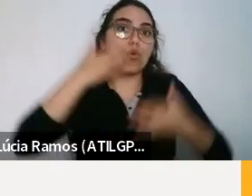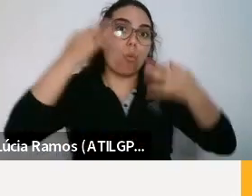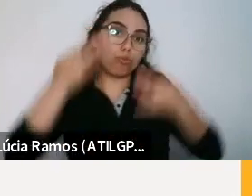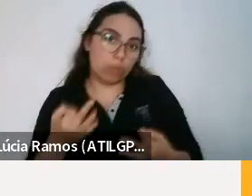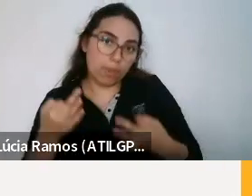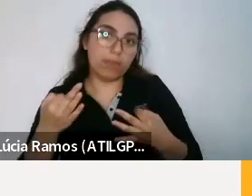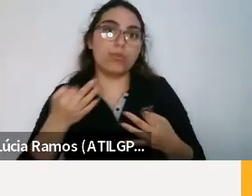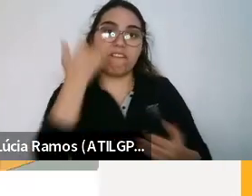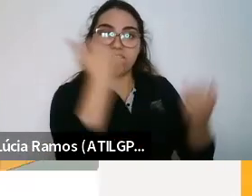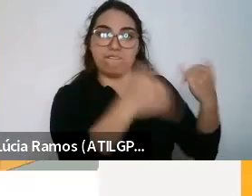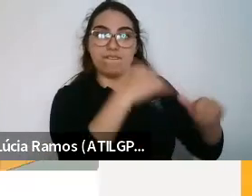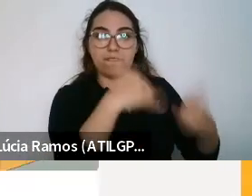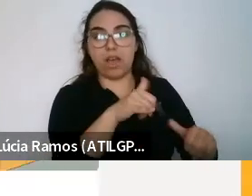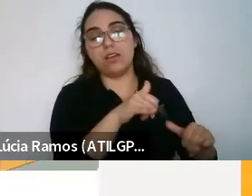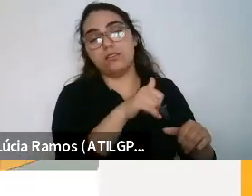agressivos.